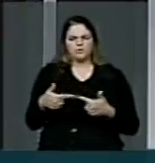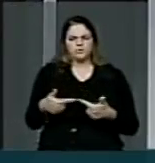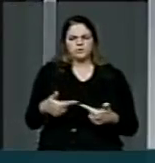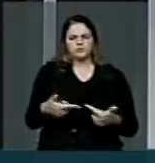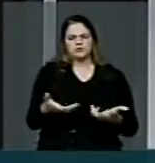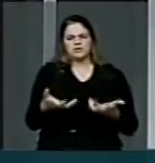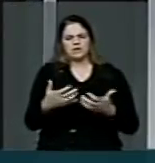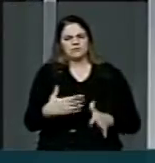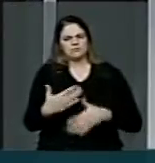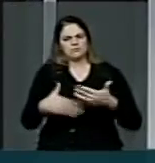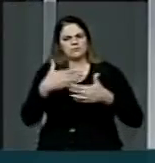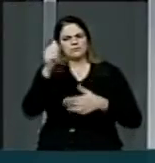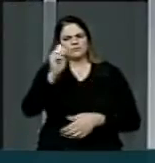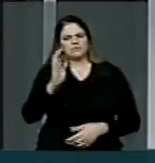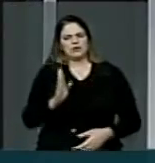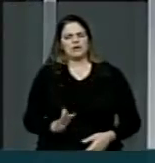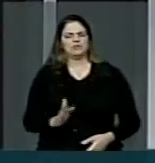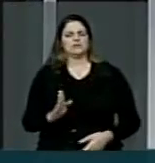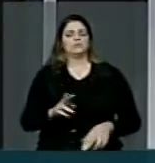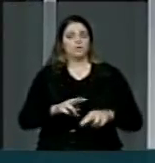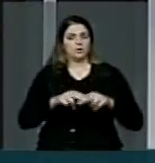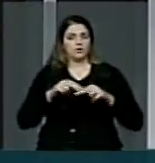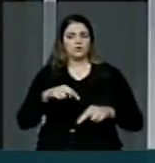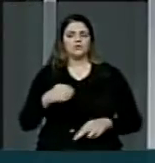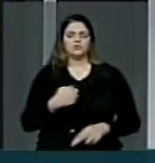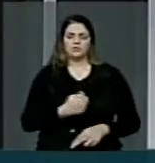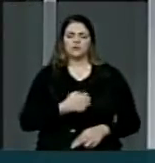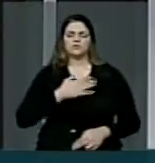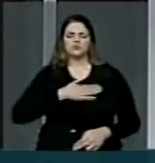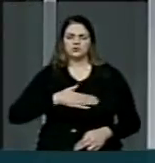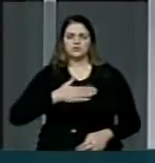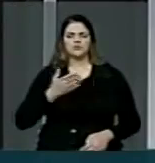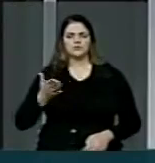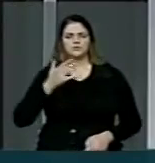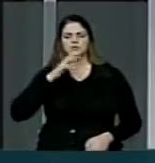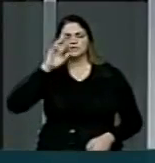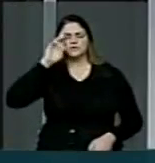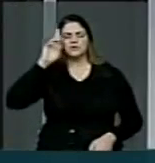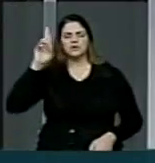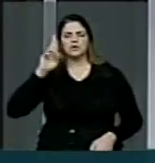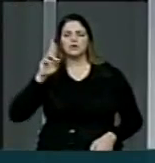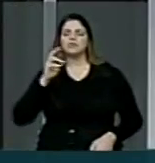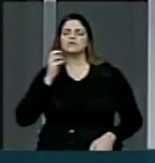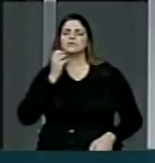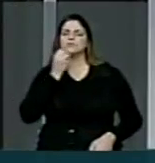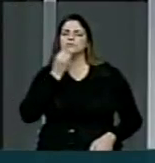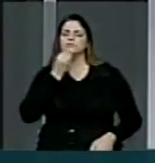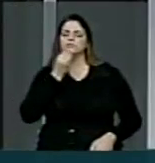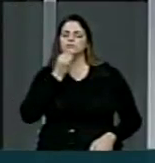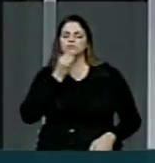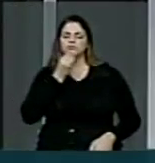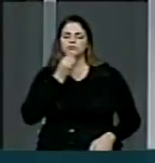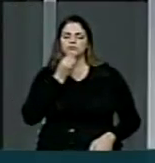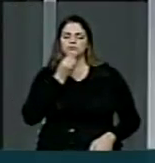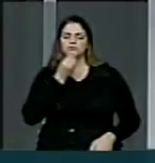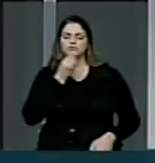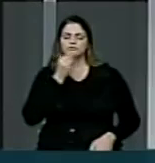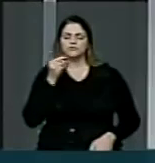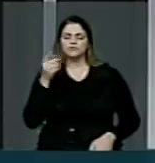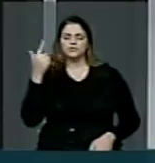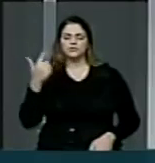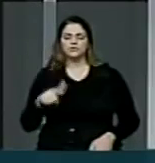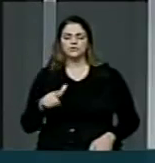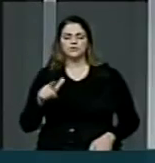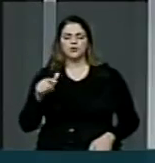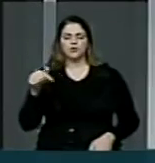pelo desempenho do nosso país. Por isso nós temos uma admiração por Vossa Excelência e bom seria se Vossa Excelência pudesse ser candidata a